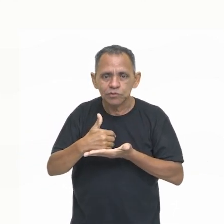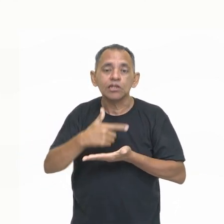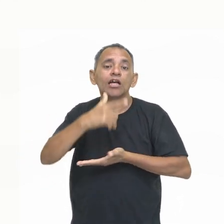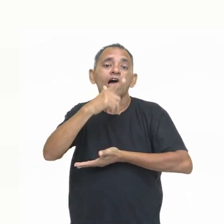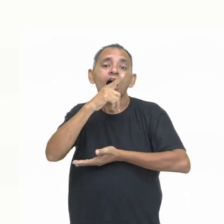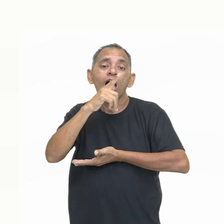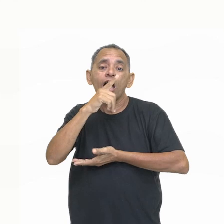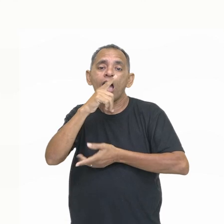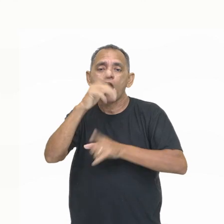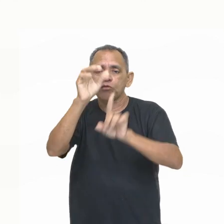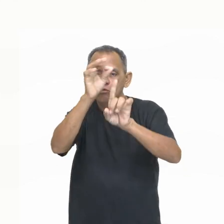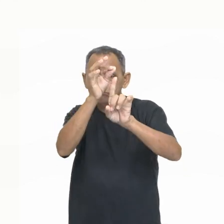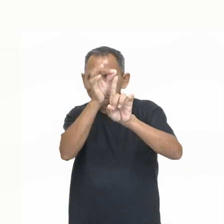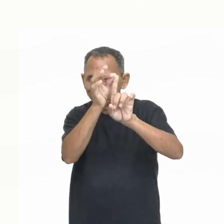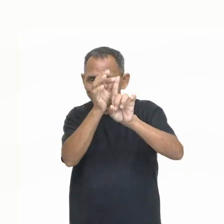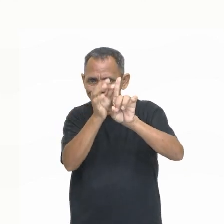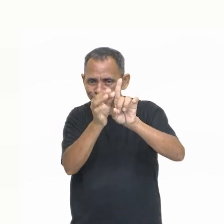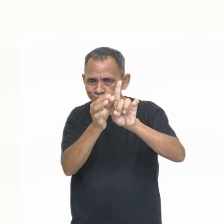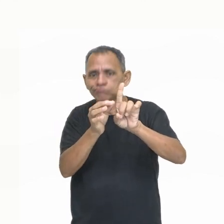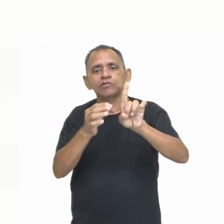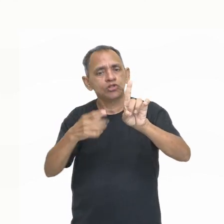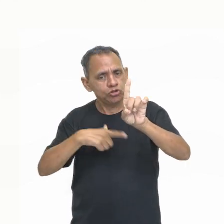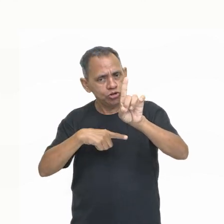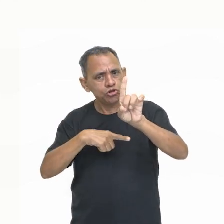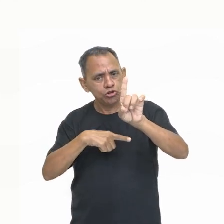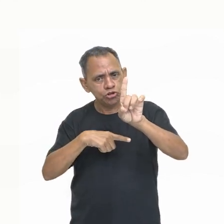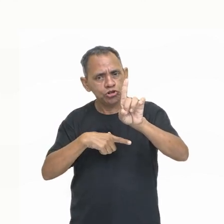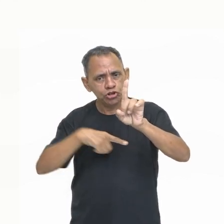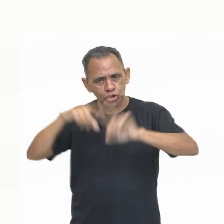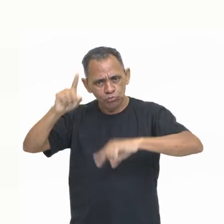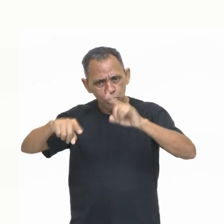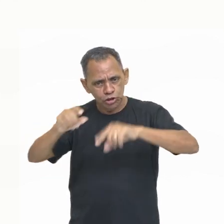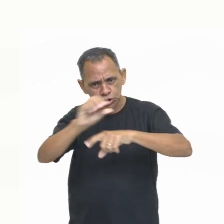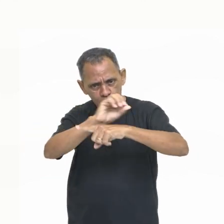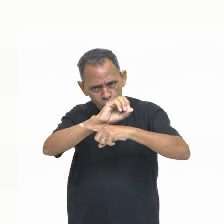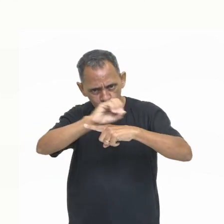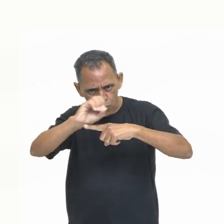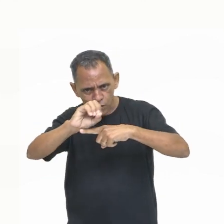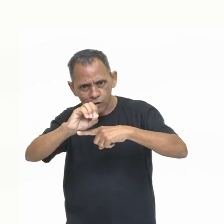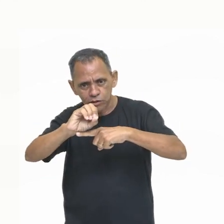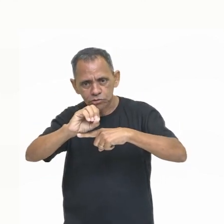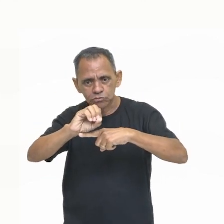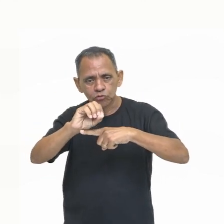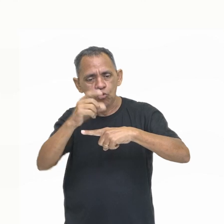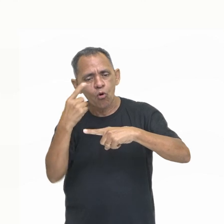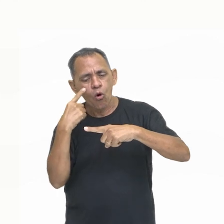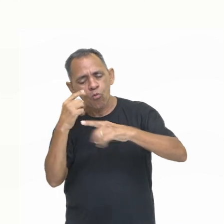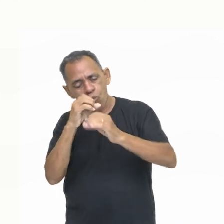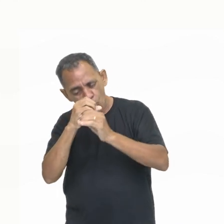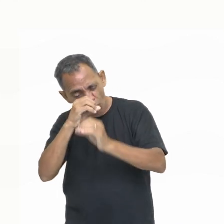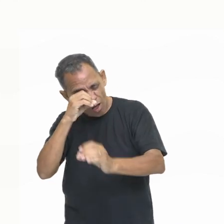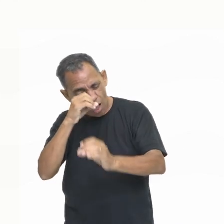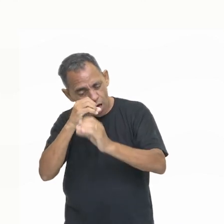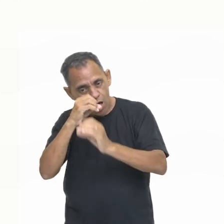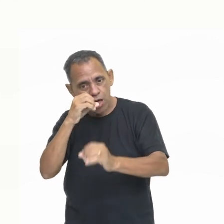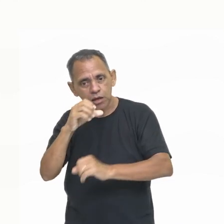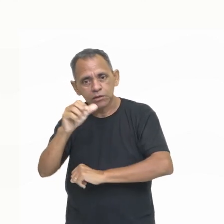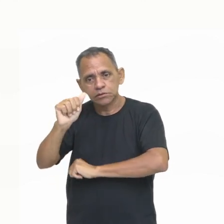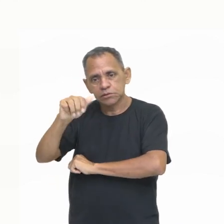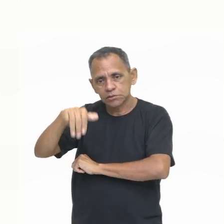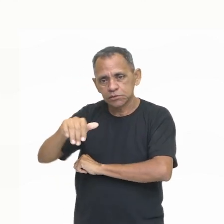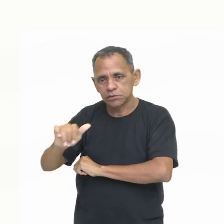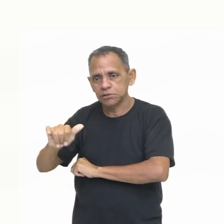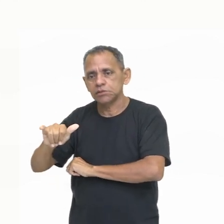resfriada, continha compostos orgânicos, né? Foram observados aminoácidos